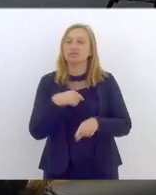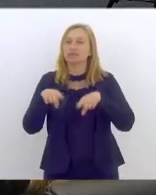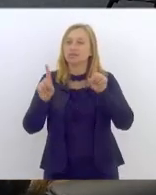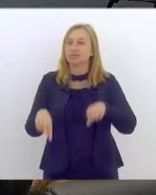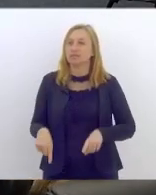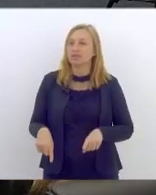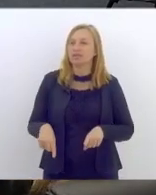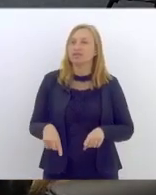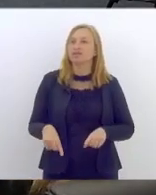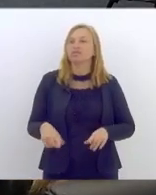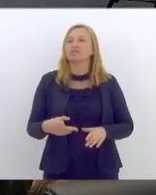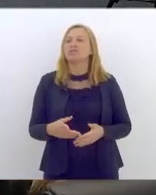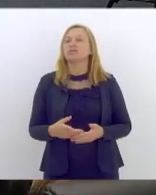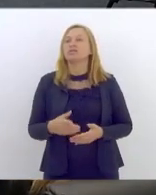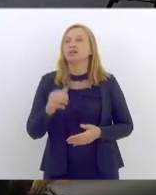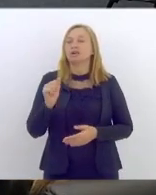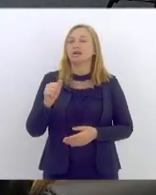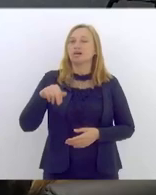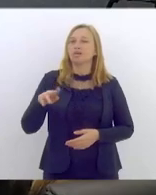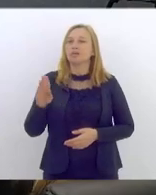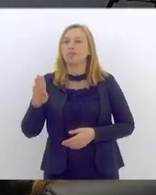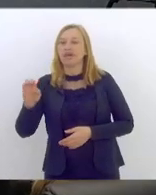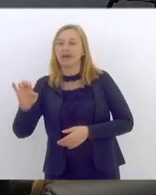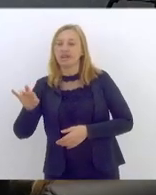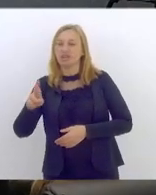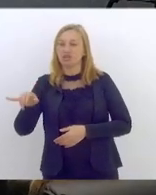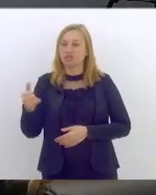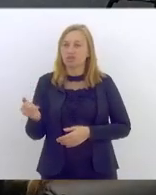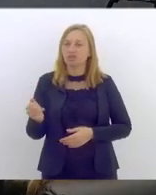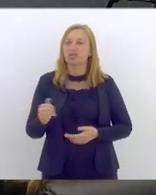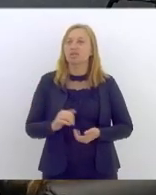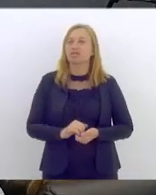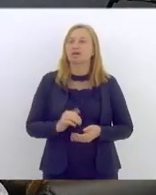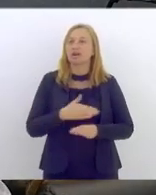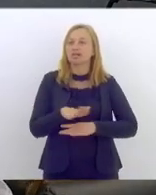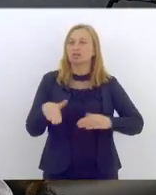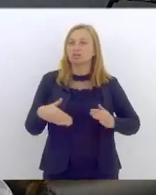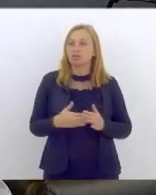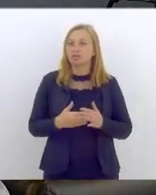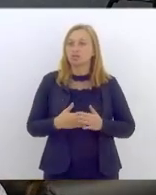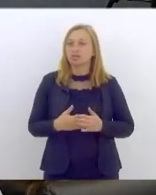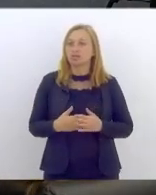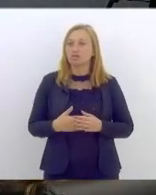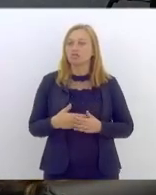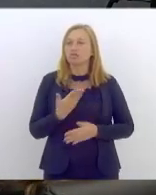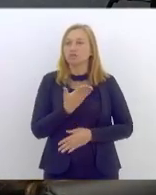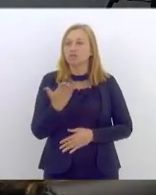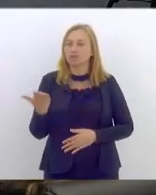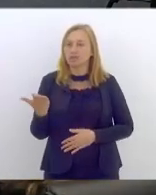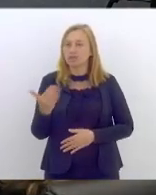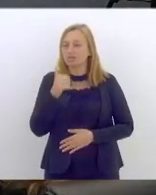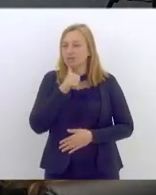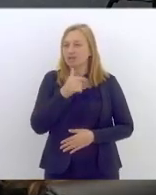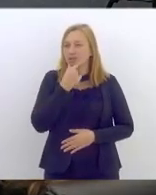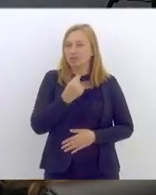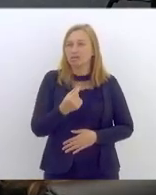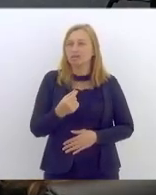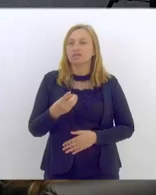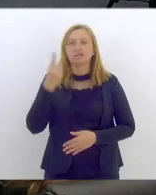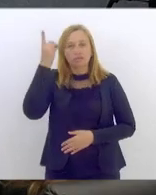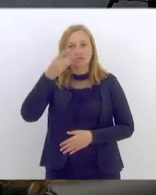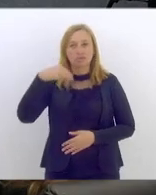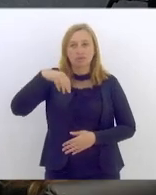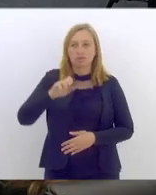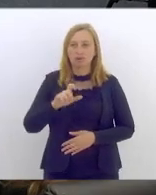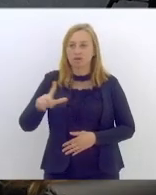funcionários queridos da amperj a todos os senhores e senhoras o deputado Noel de